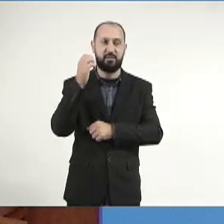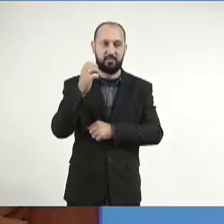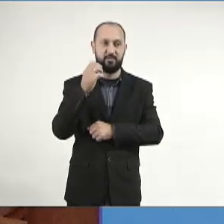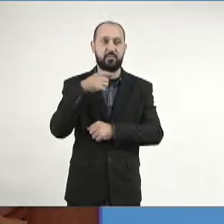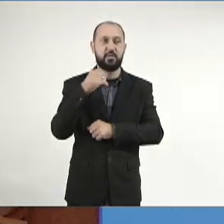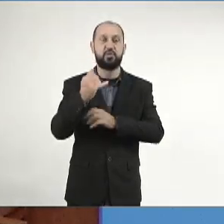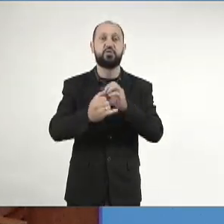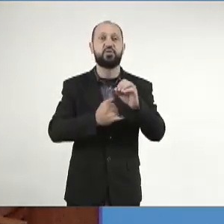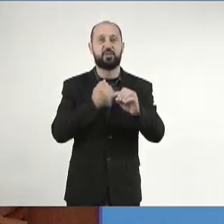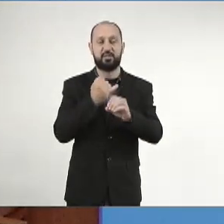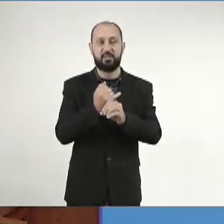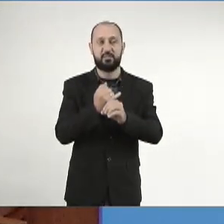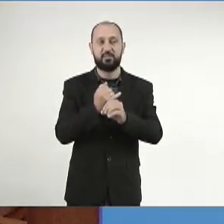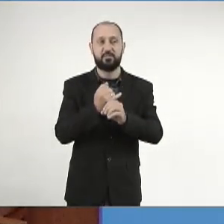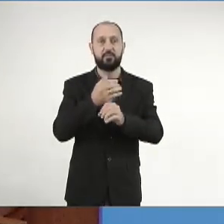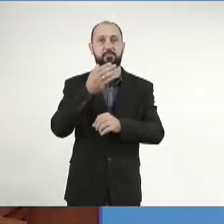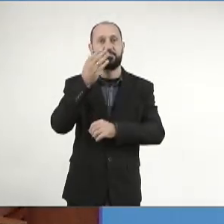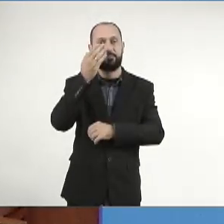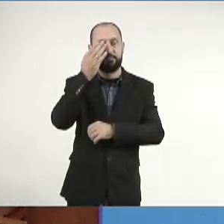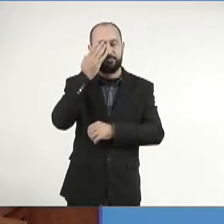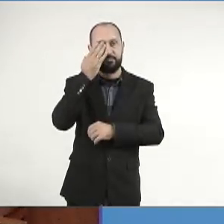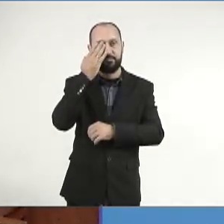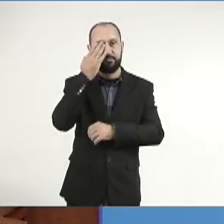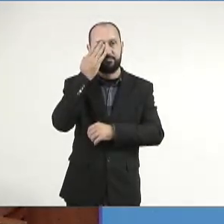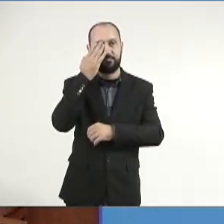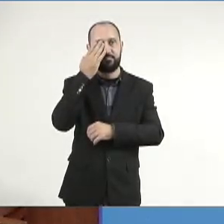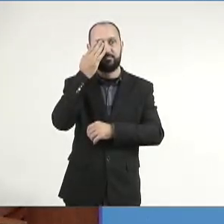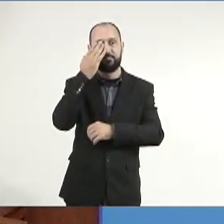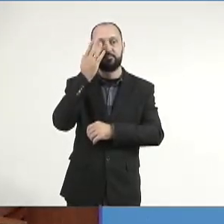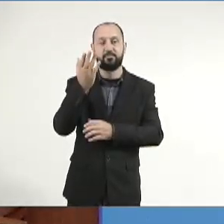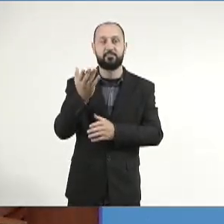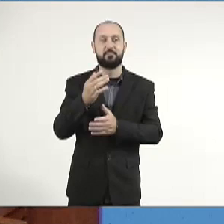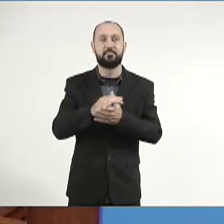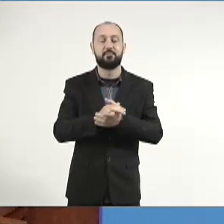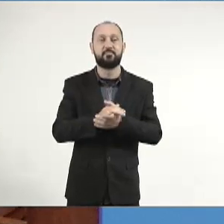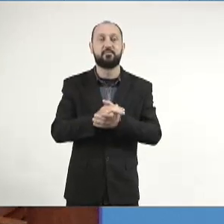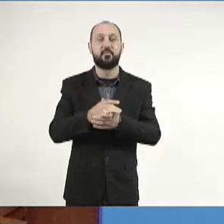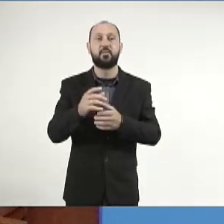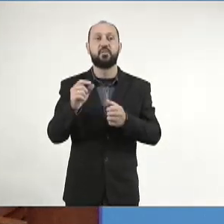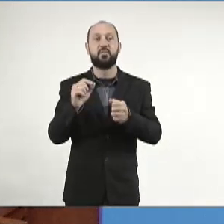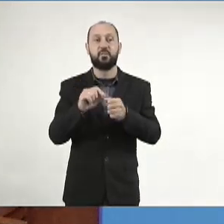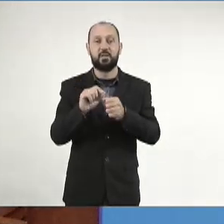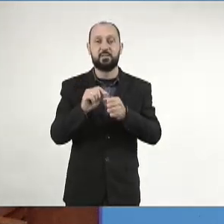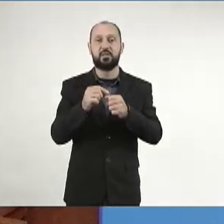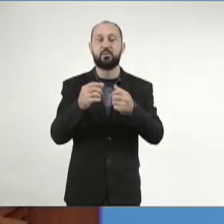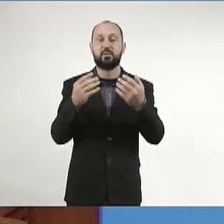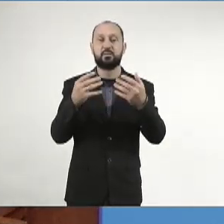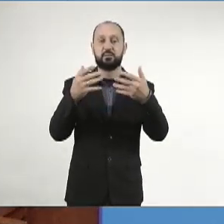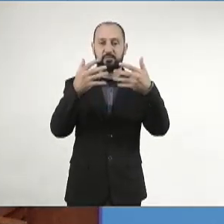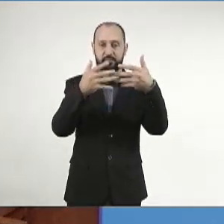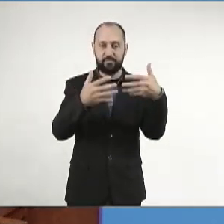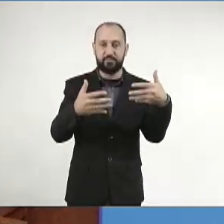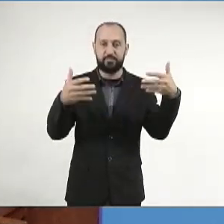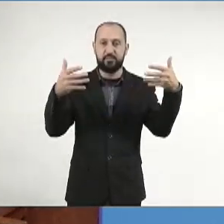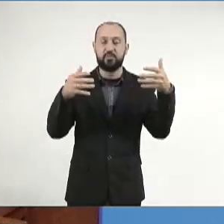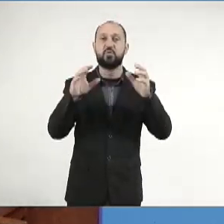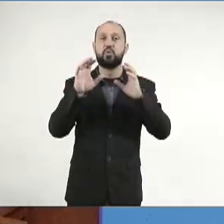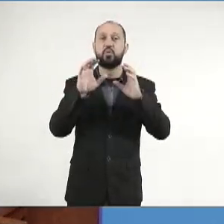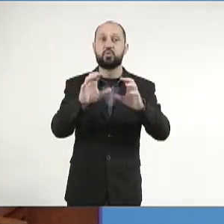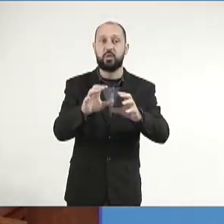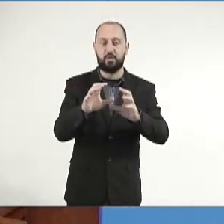de internet clandestinas, ou seja, estão fazendo essas instalações de